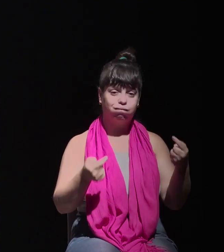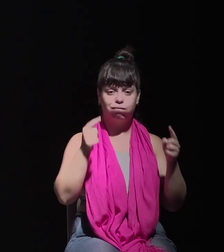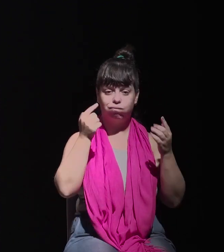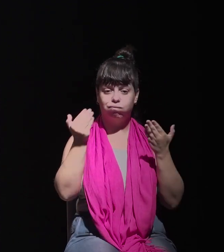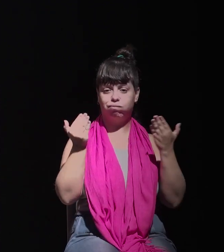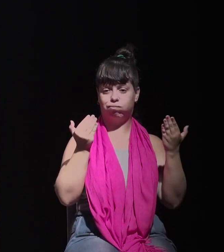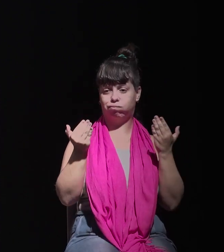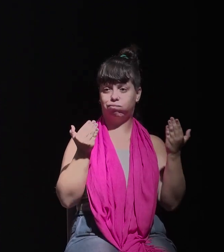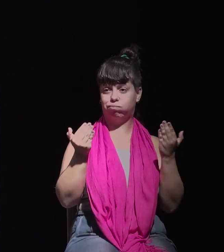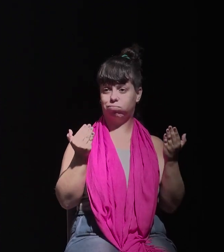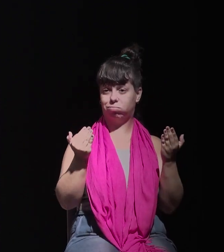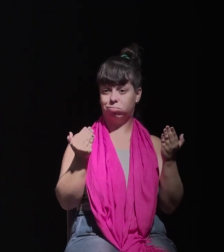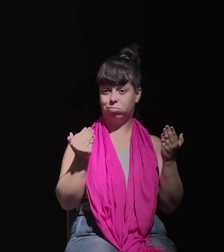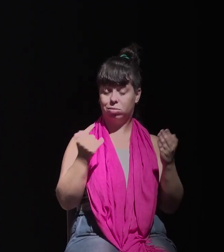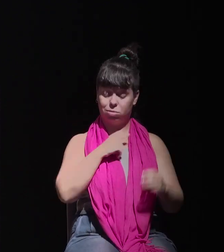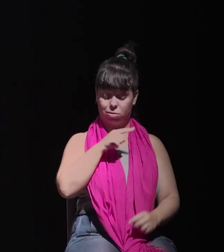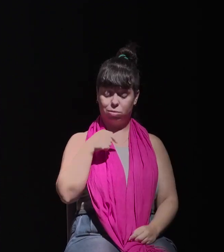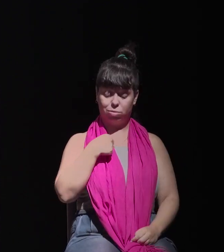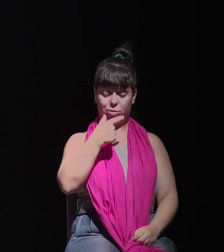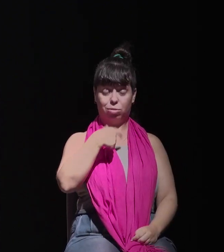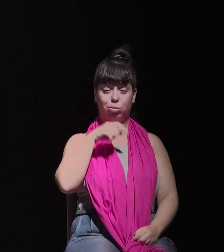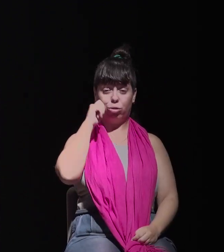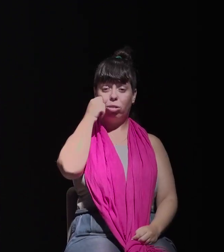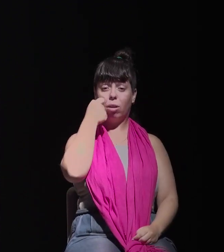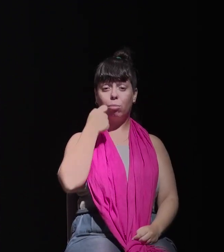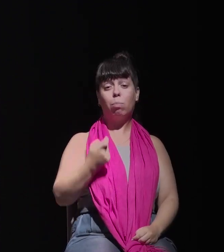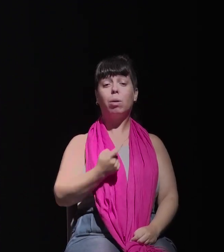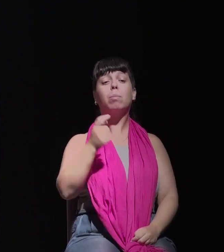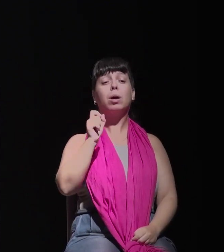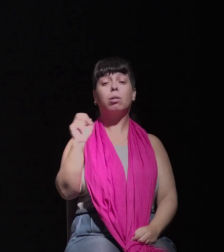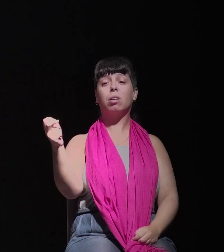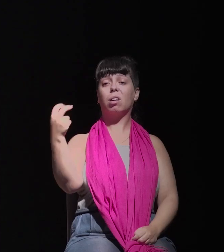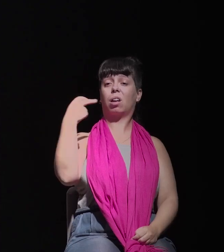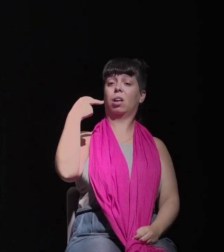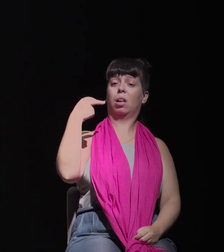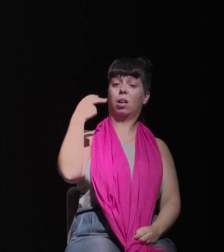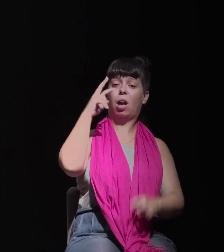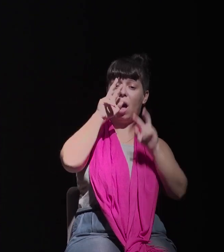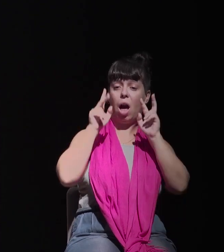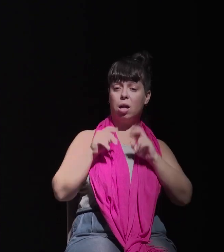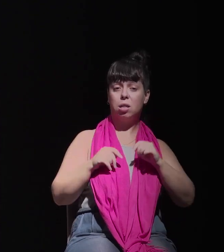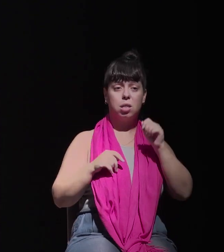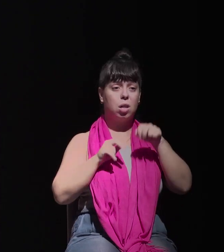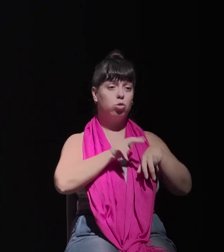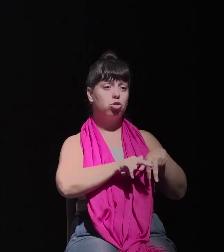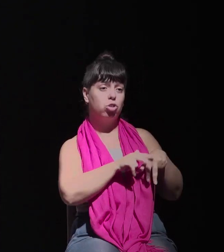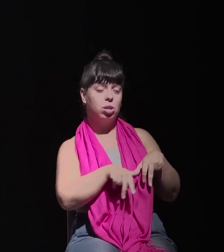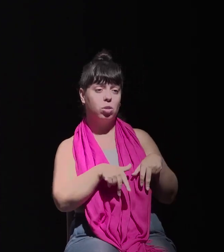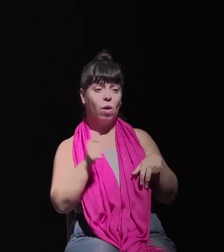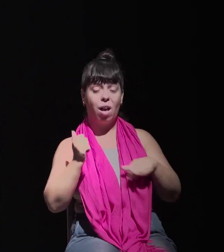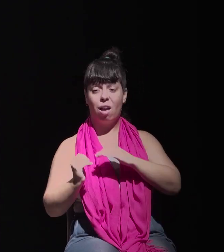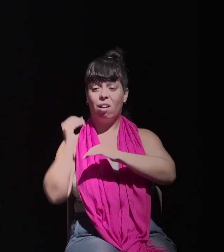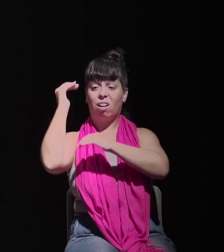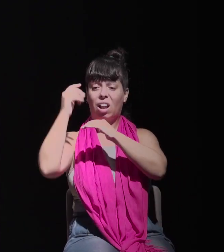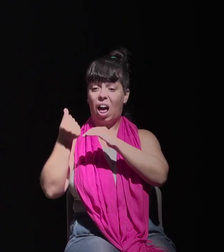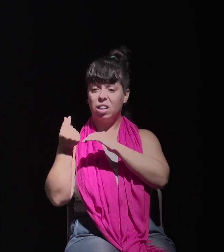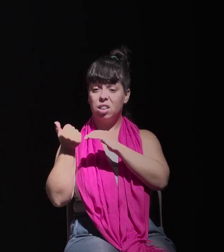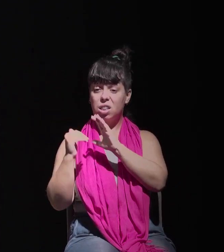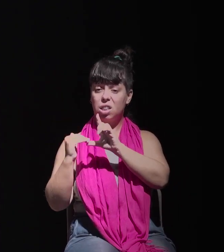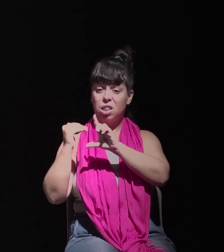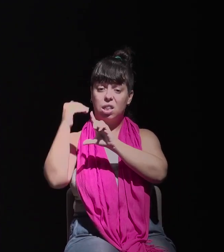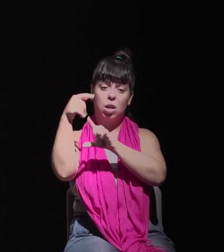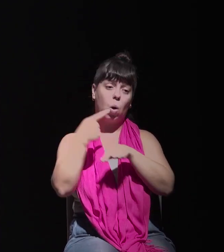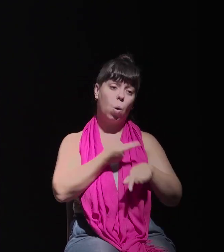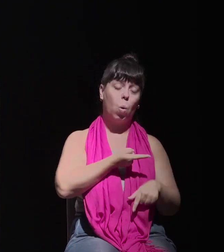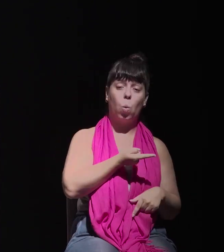primeiro para nós, enquanto indivíduos negros? Raça ou gênero? Classe ou raça? Qual é o papel da racialidade?